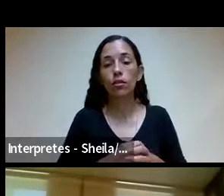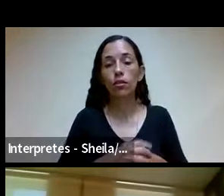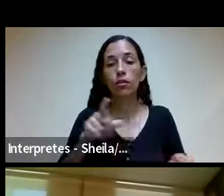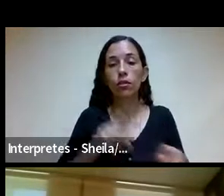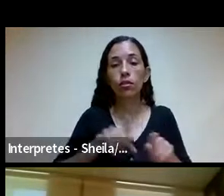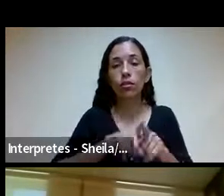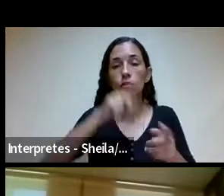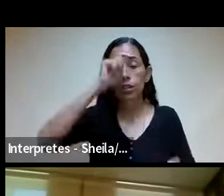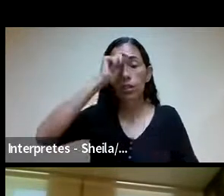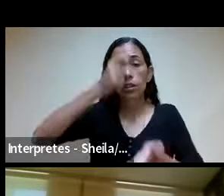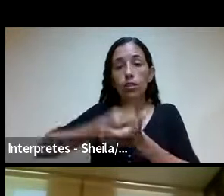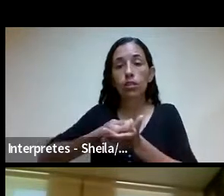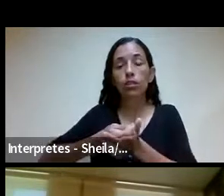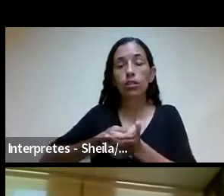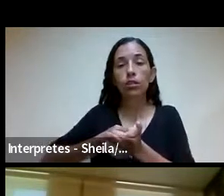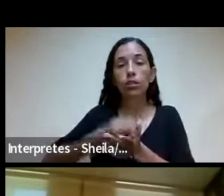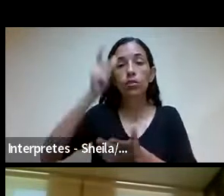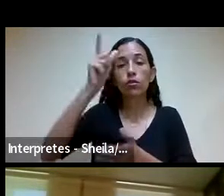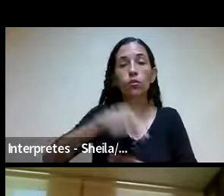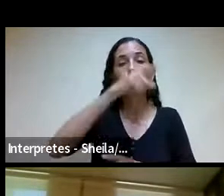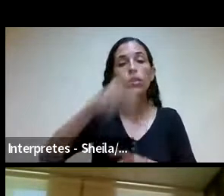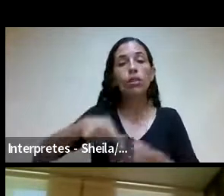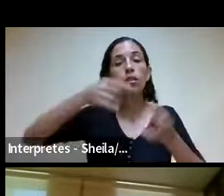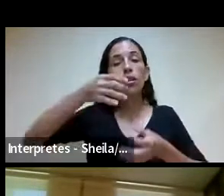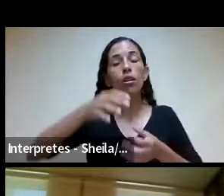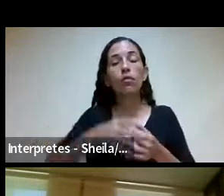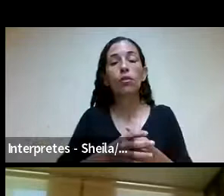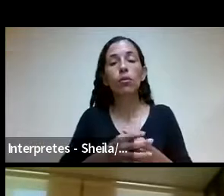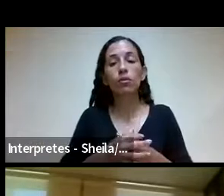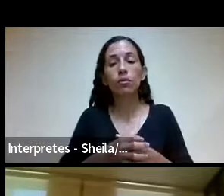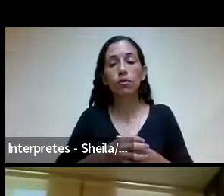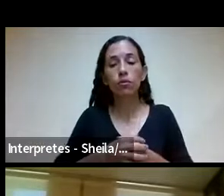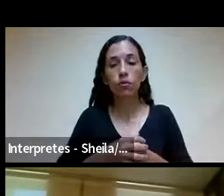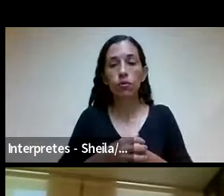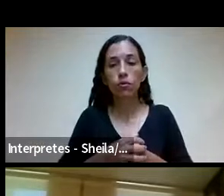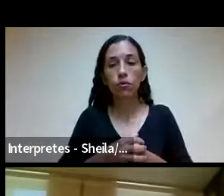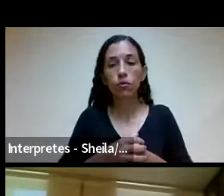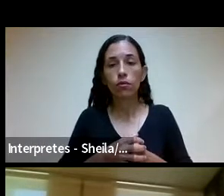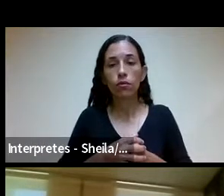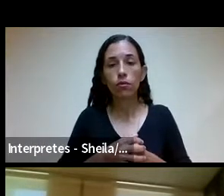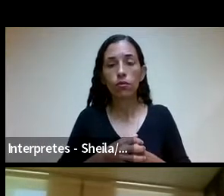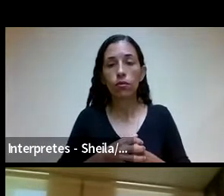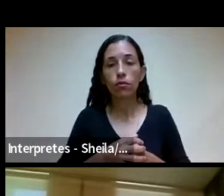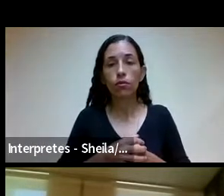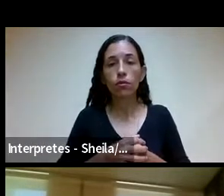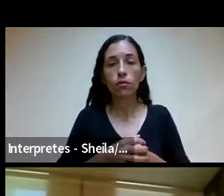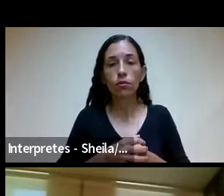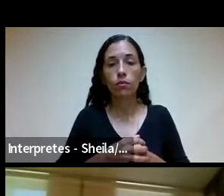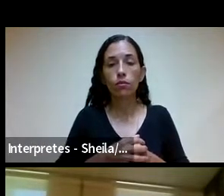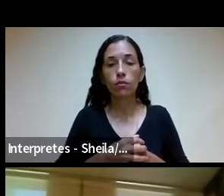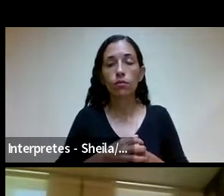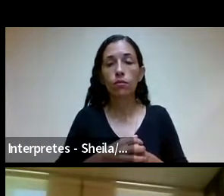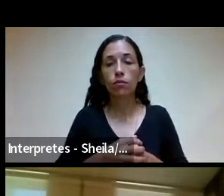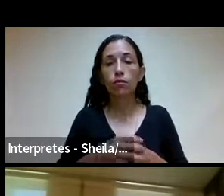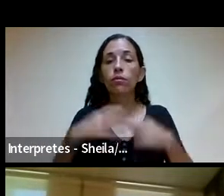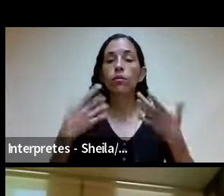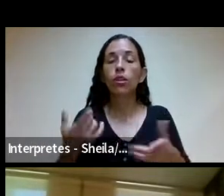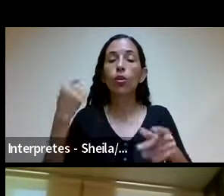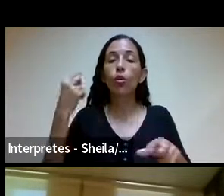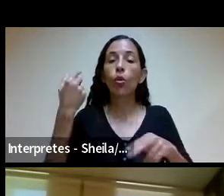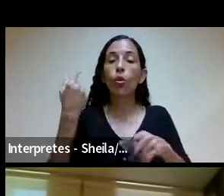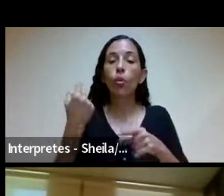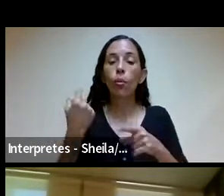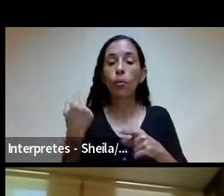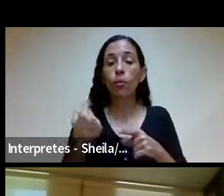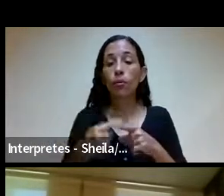da nulidade da sentença recorrida em face do não atendimento do pleito de intimação judicial do testemunho. Subsidiariamente, quanto ao